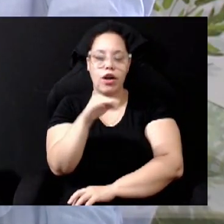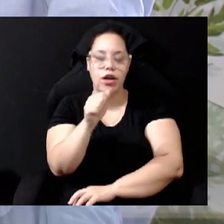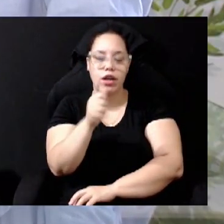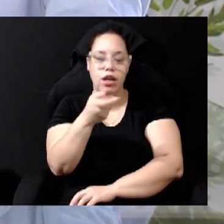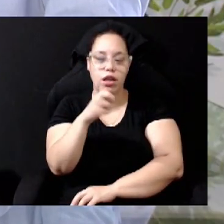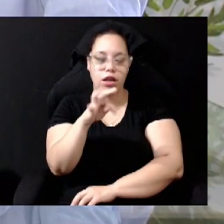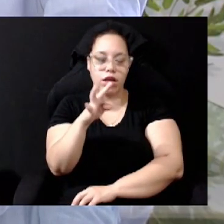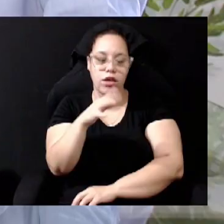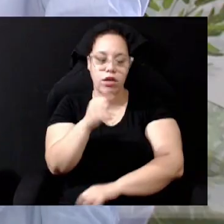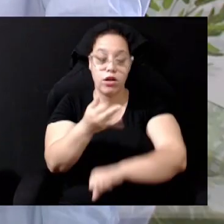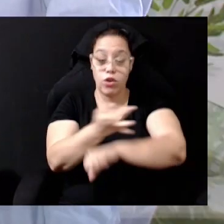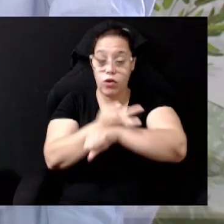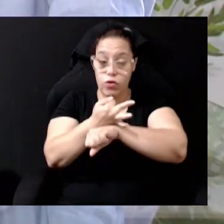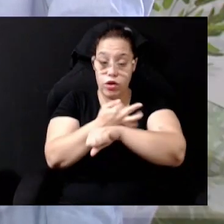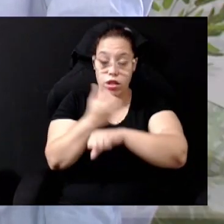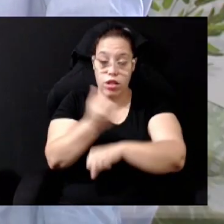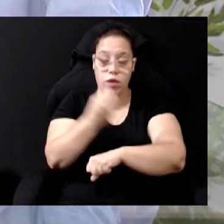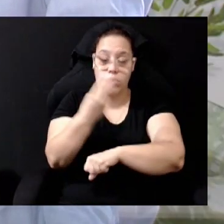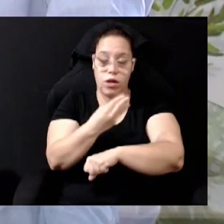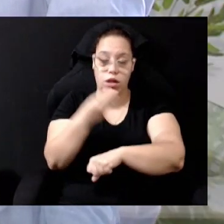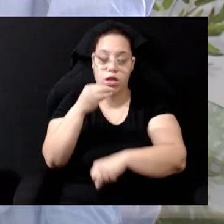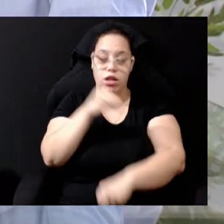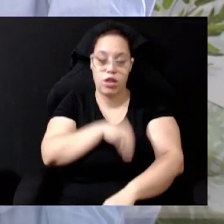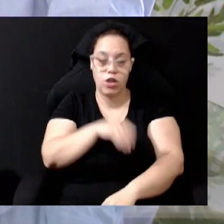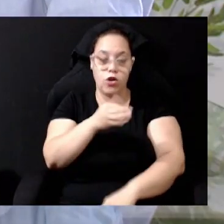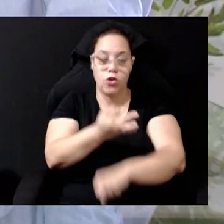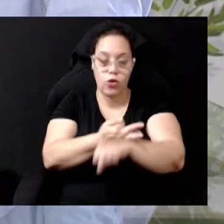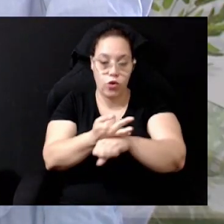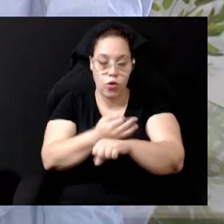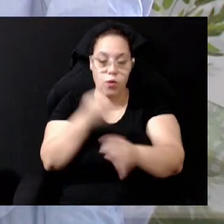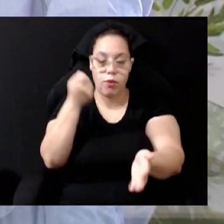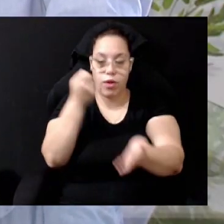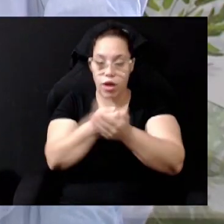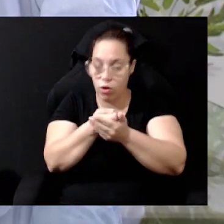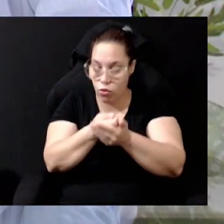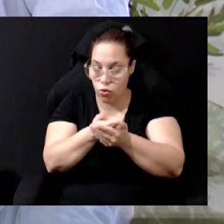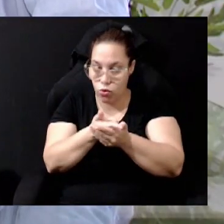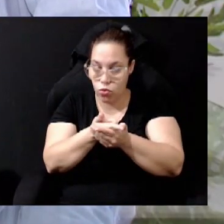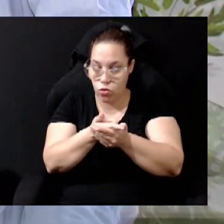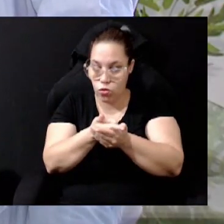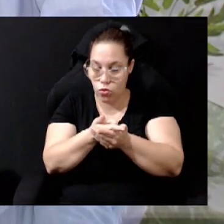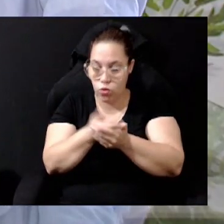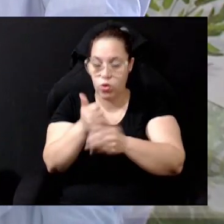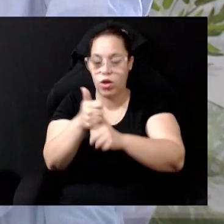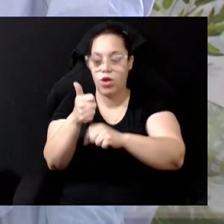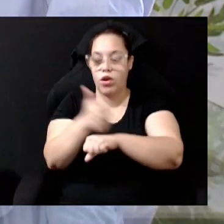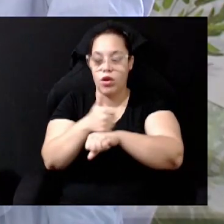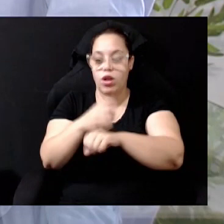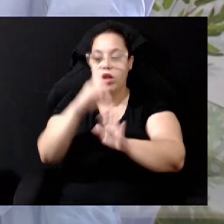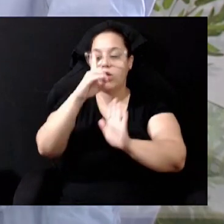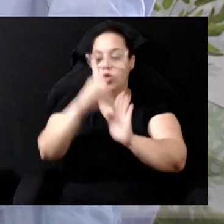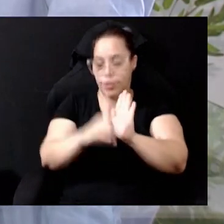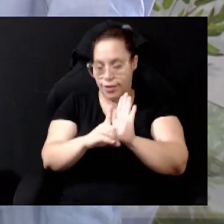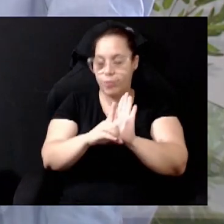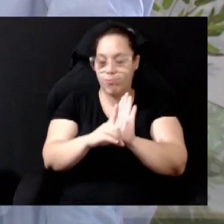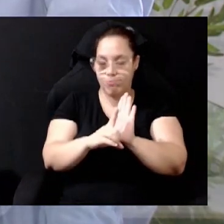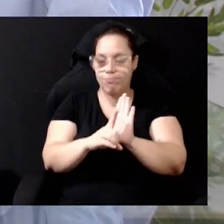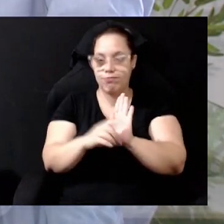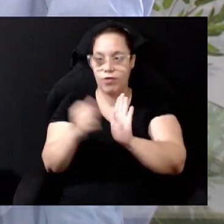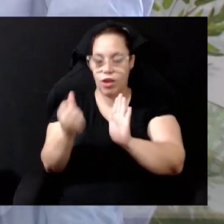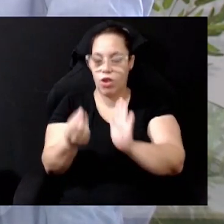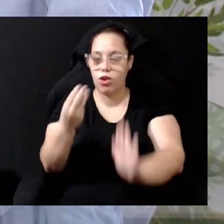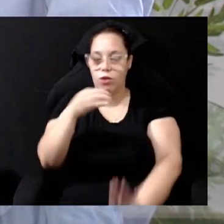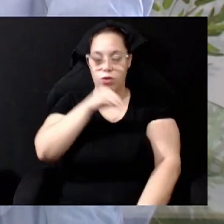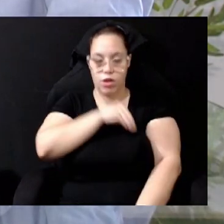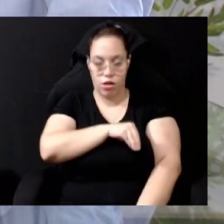13º de férias, enfim, sobre tudo aquilo que é pago ao profissional, ele tem direito ao 13º, né?